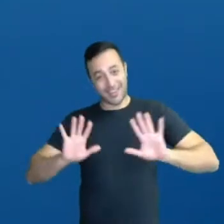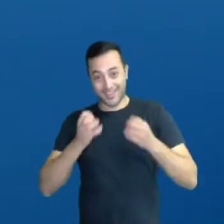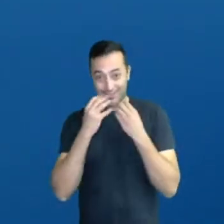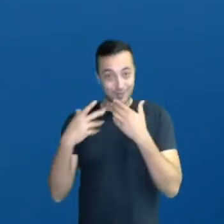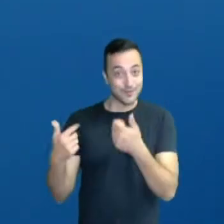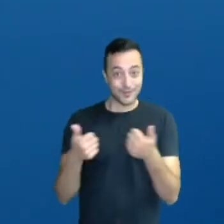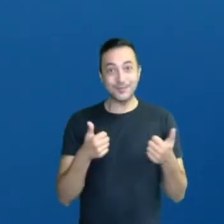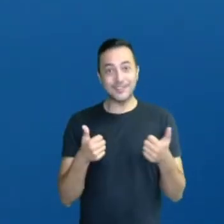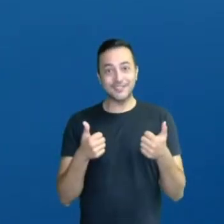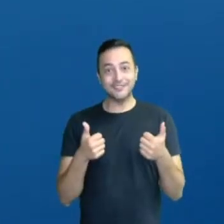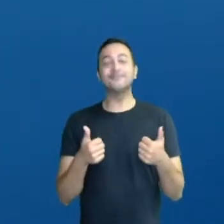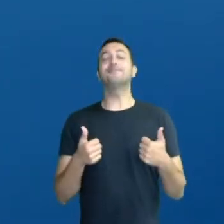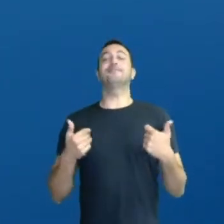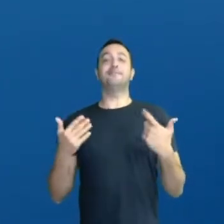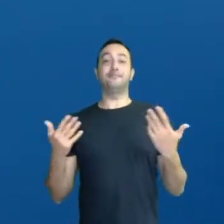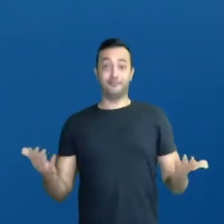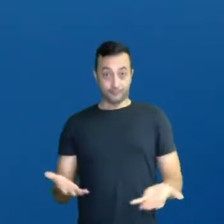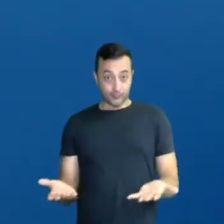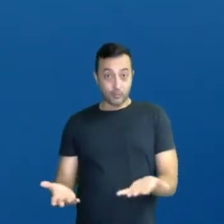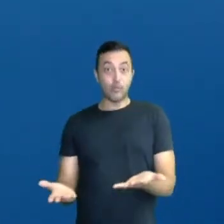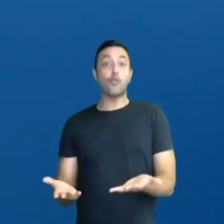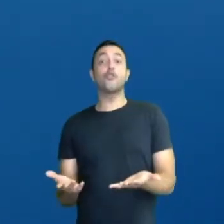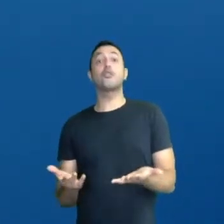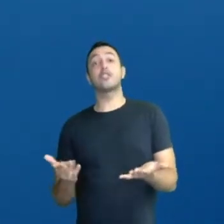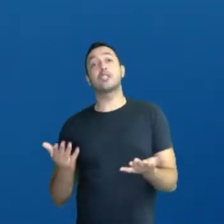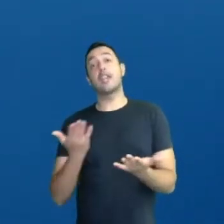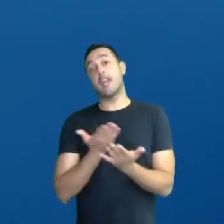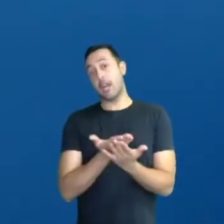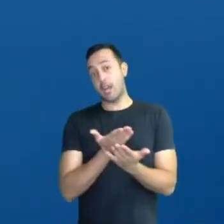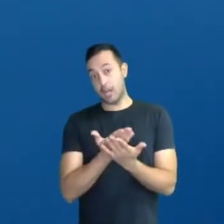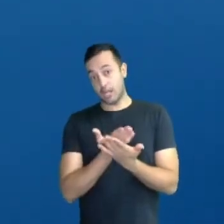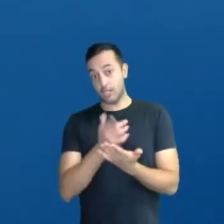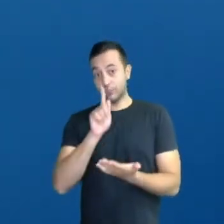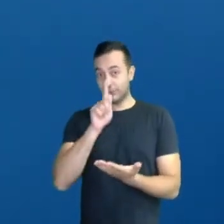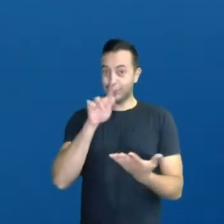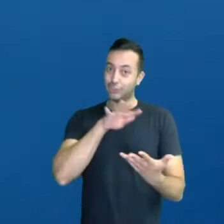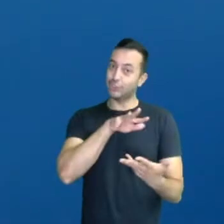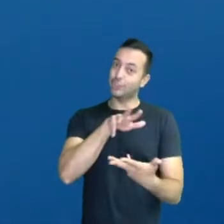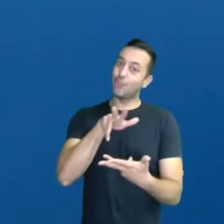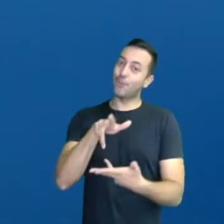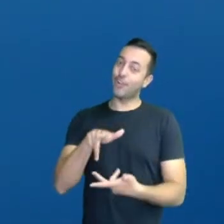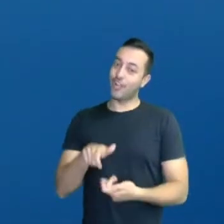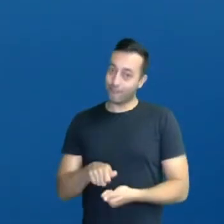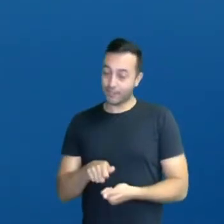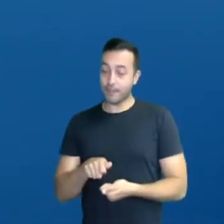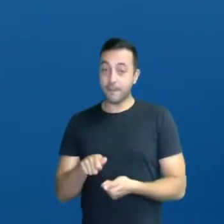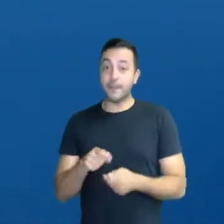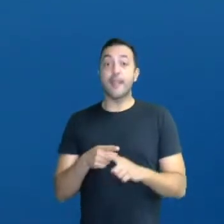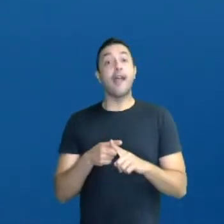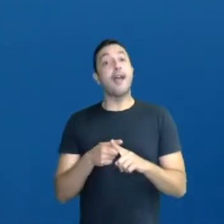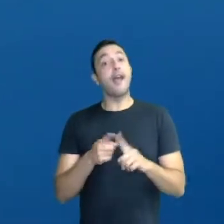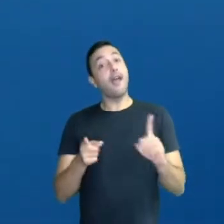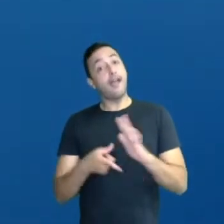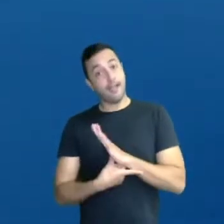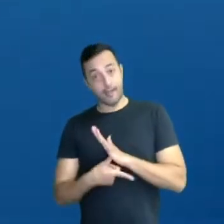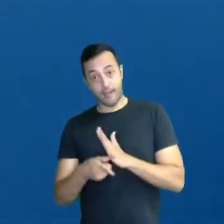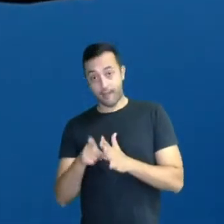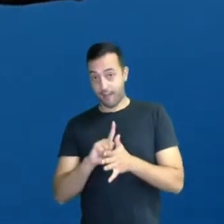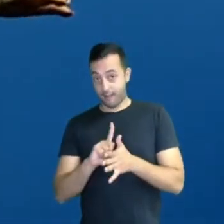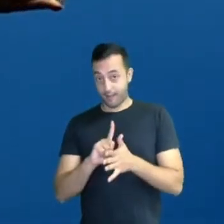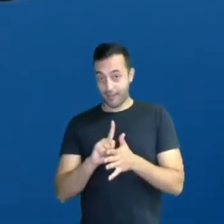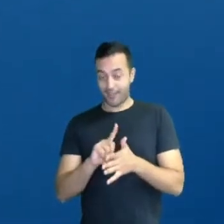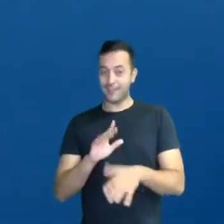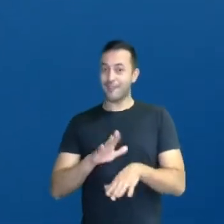gente, tudo bem? Hoje nós vamos fazer uma aula de geografia antes de vocês entrarem no